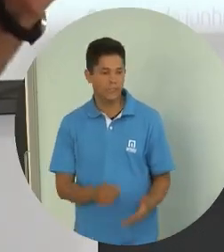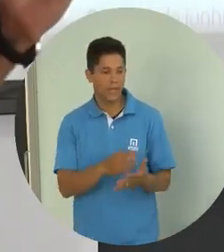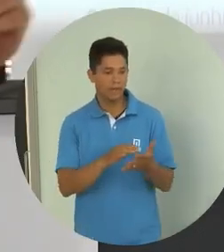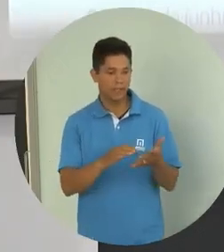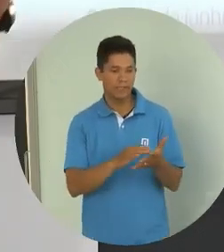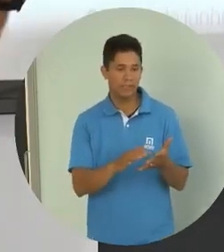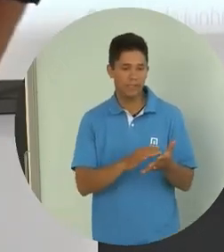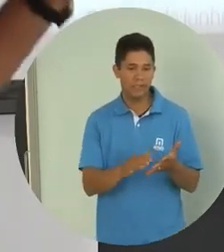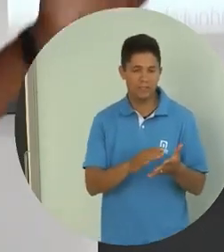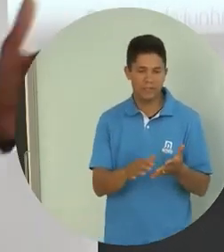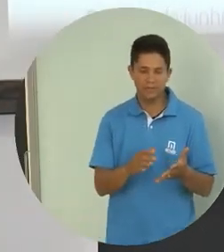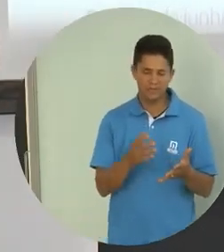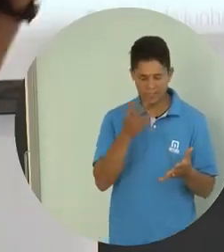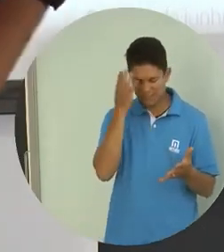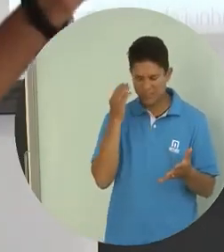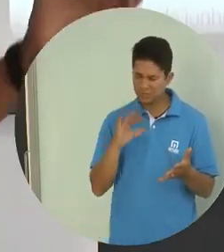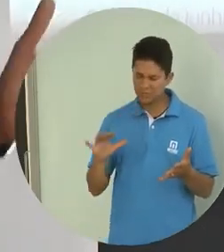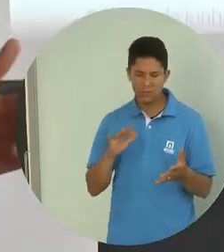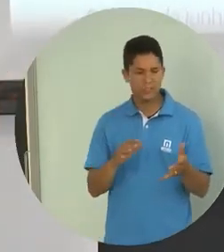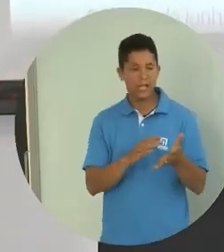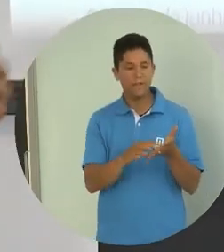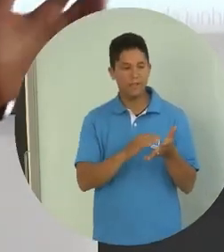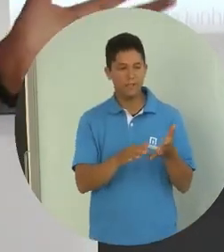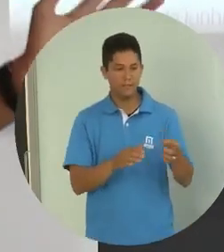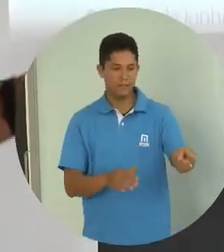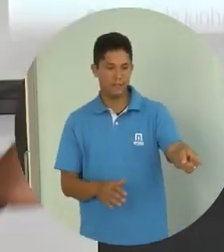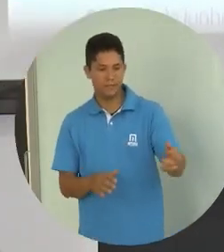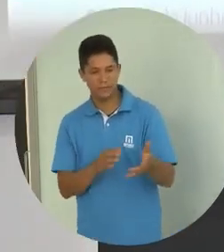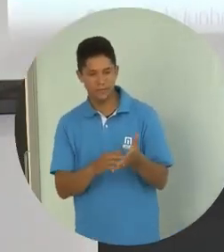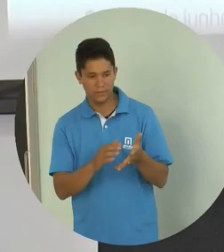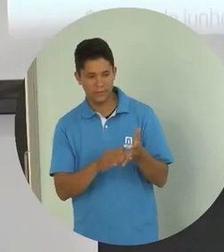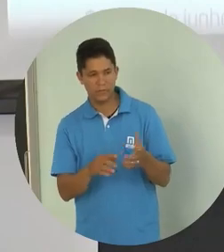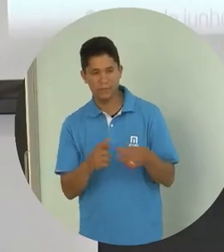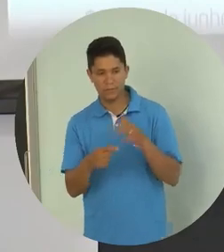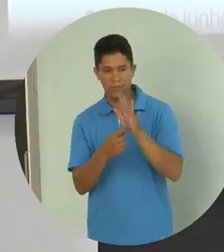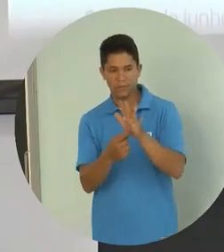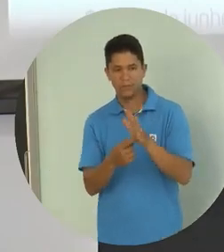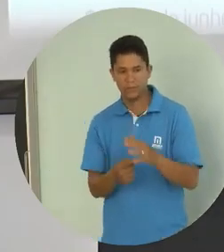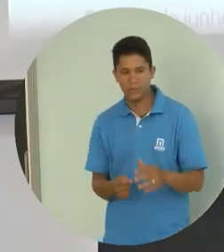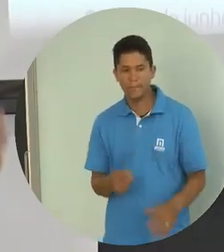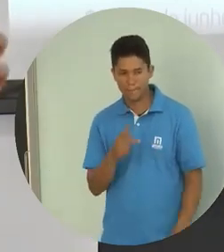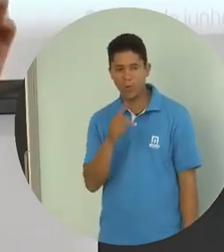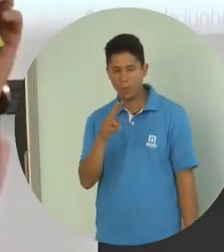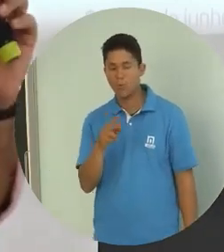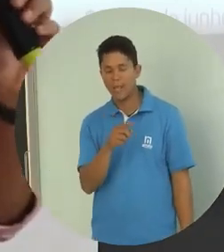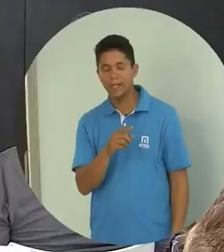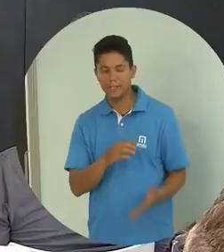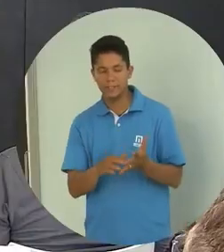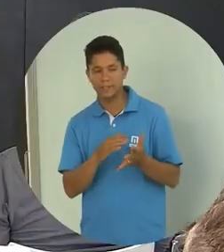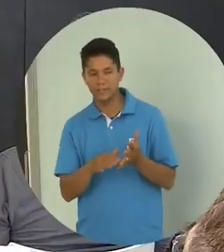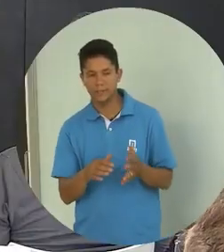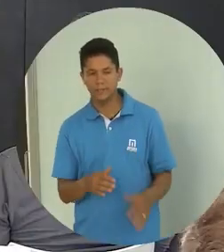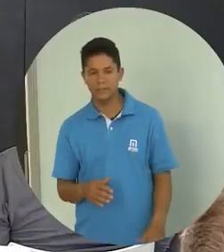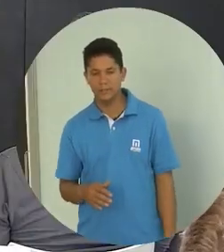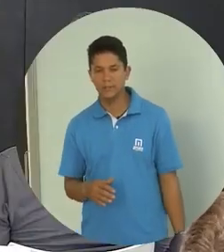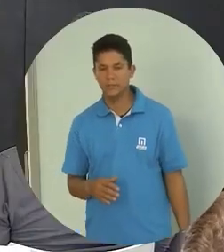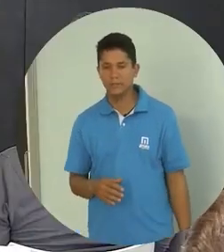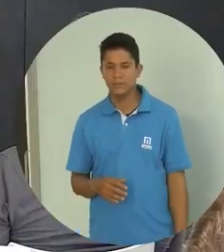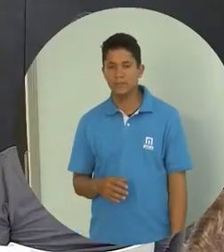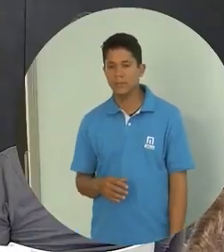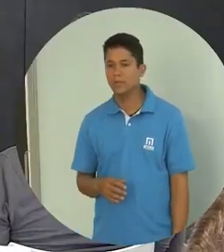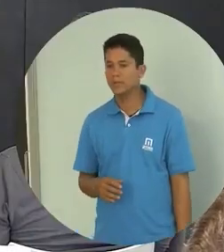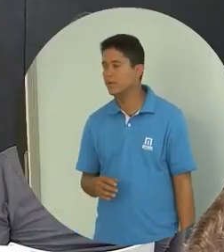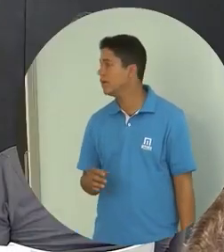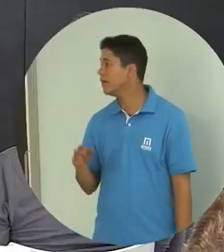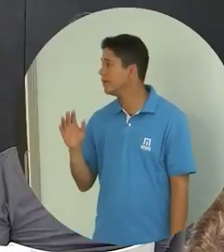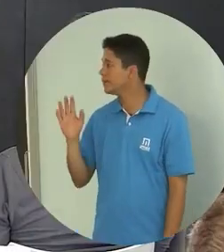ensaios já foram feitos, já há vários estudos. Então, acho que o mercado vai caminhar para utilizar resina de PU, tá, para